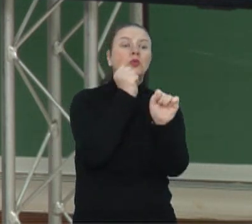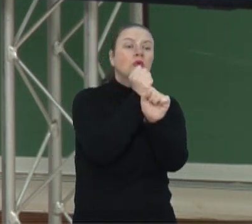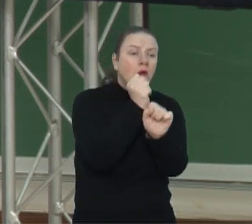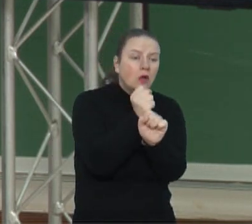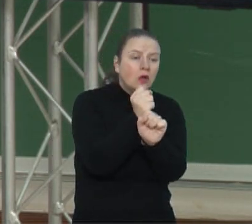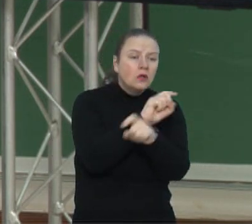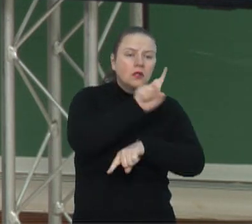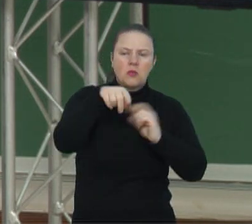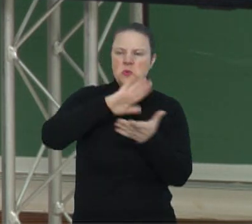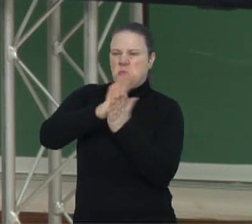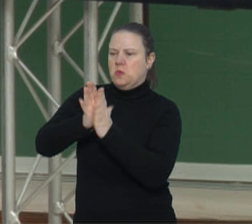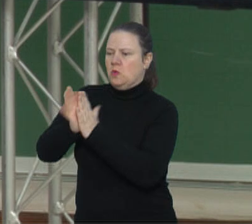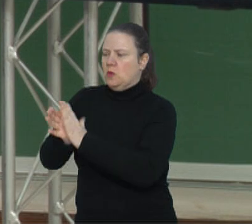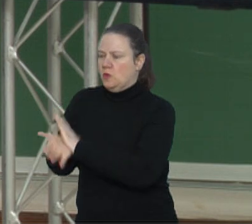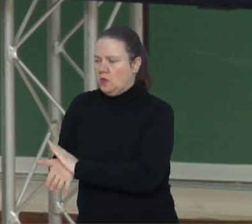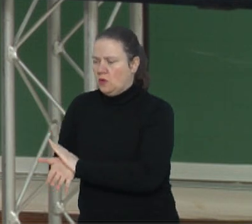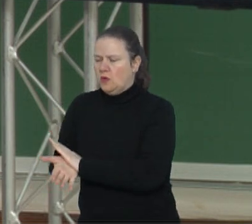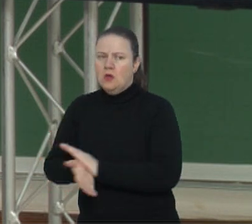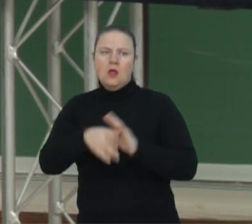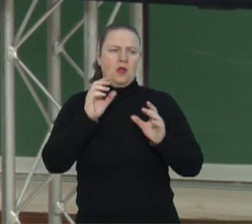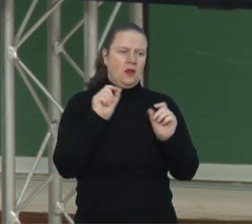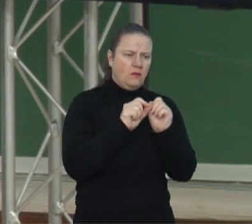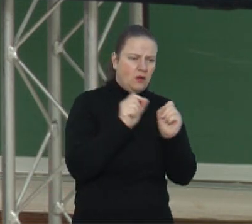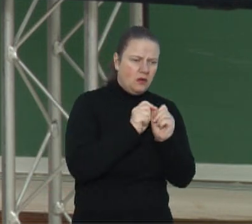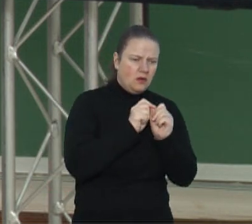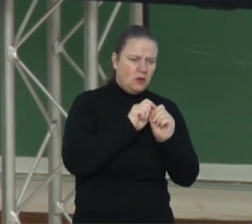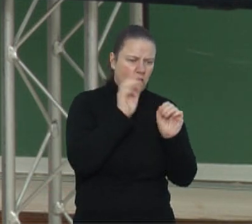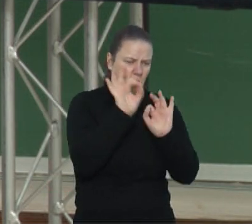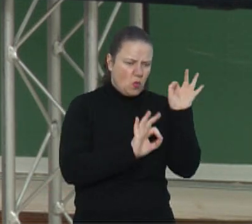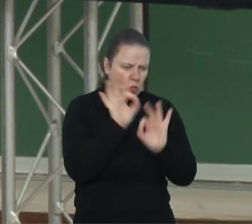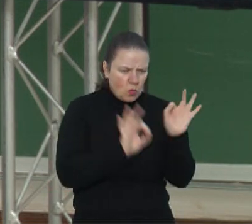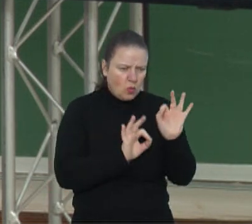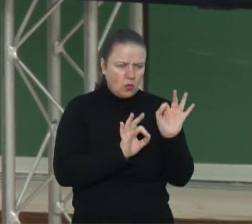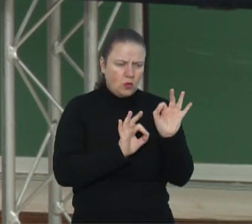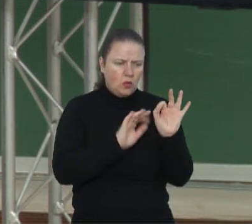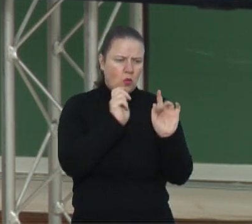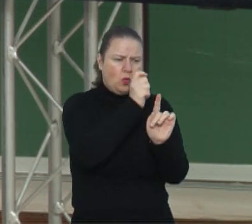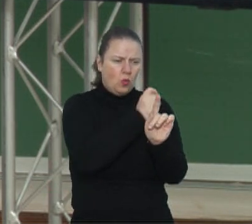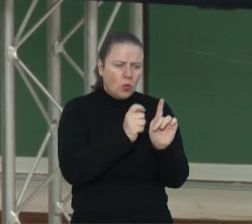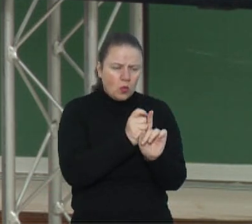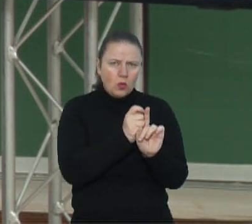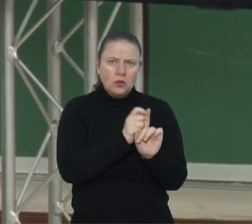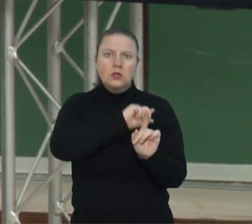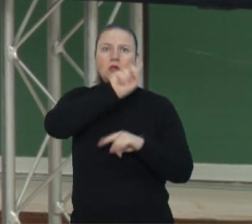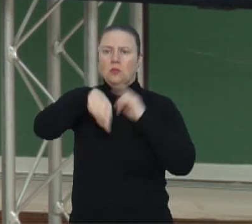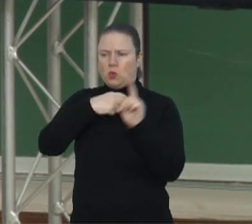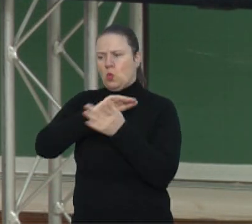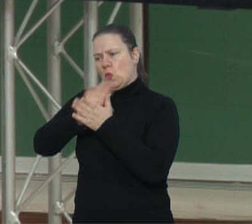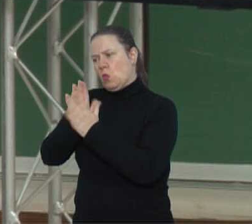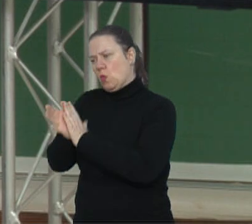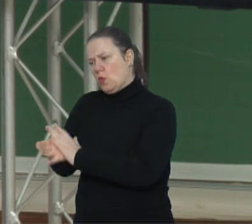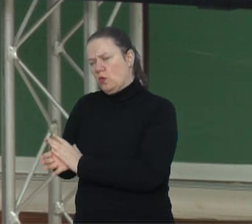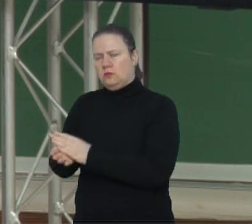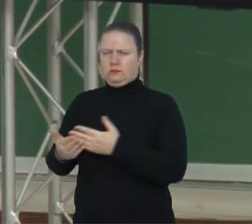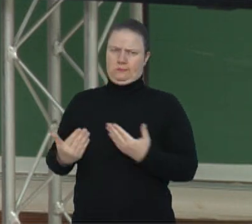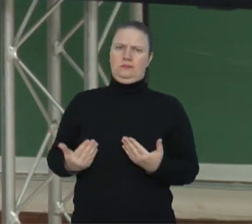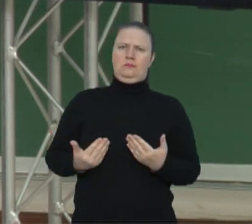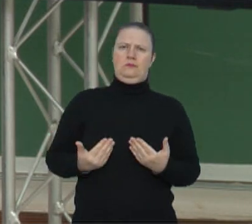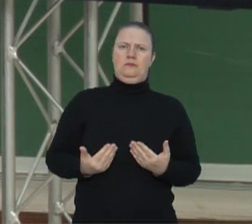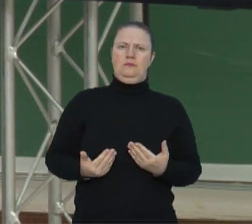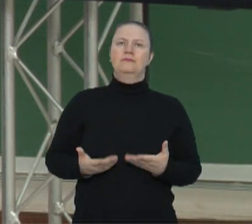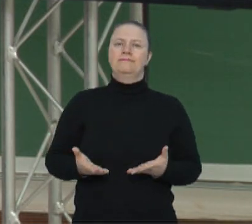passam a repensar a arte. Será que ela produz essa inteligência toda? Será que é a beleza que conta?